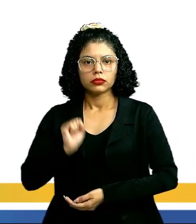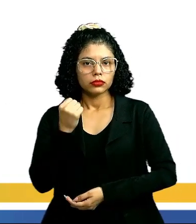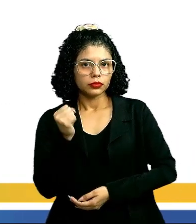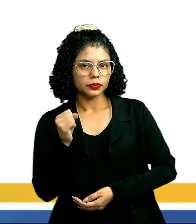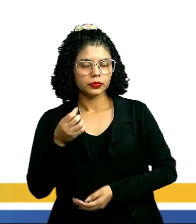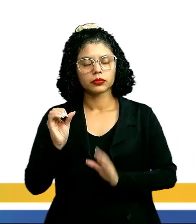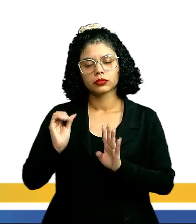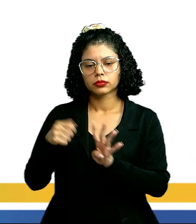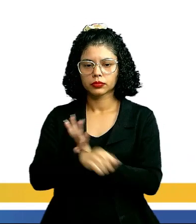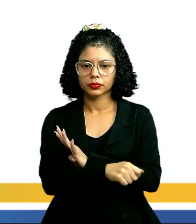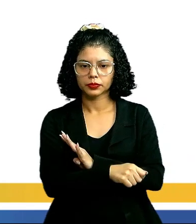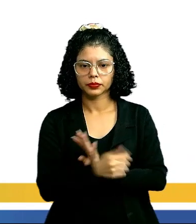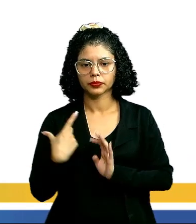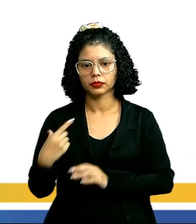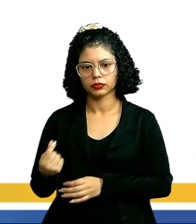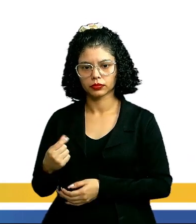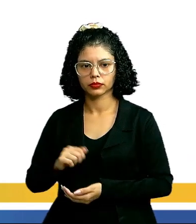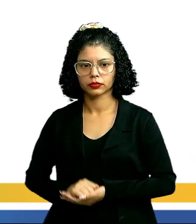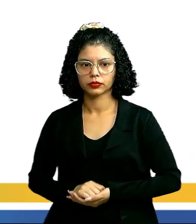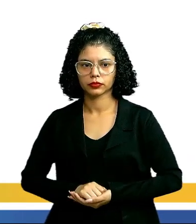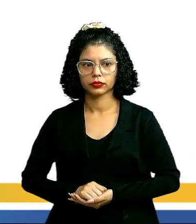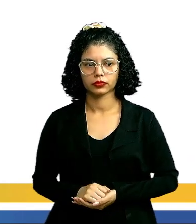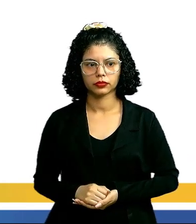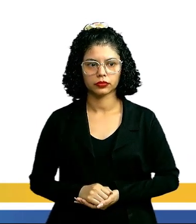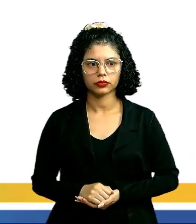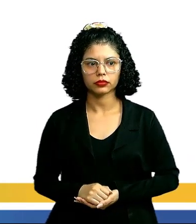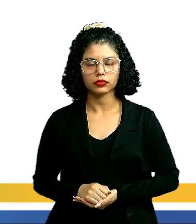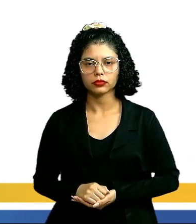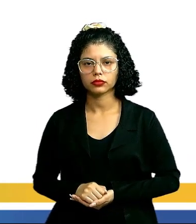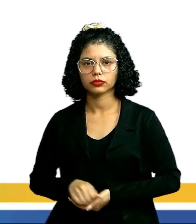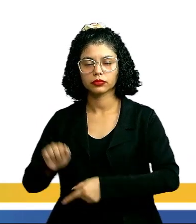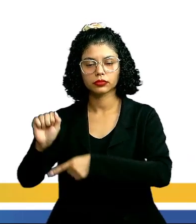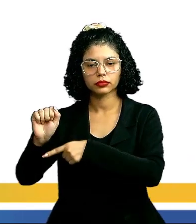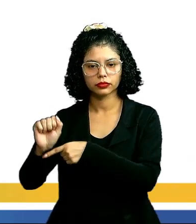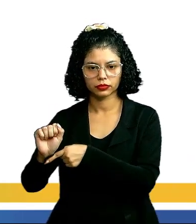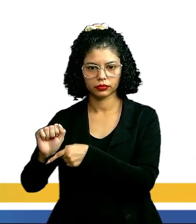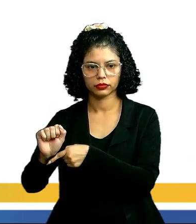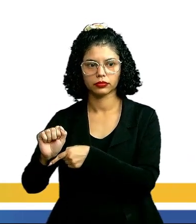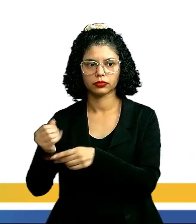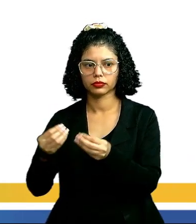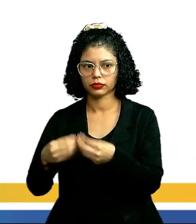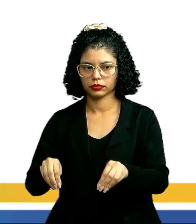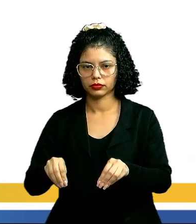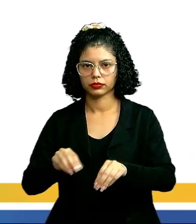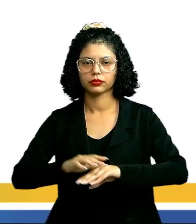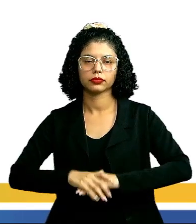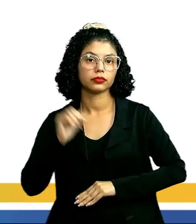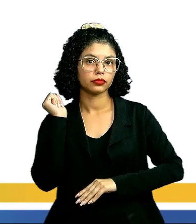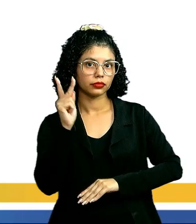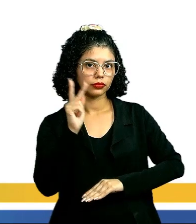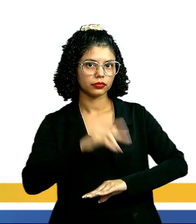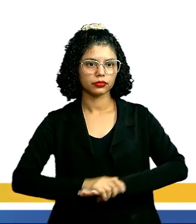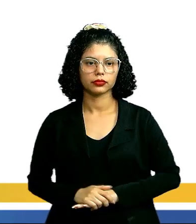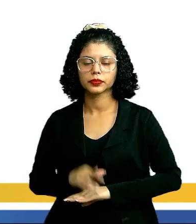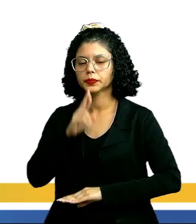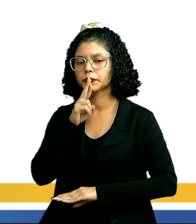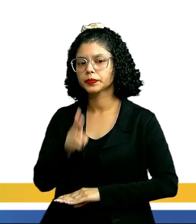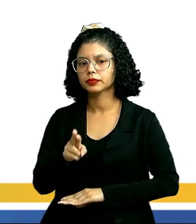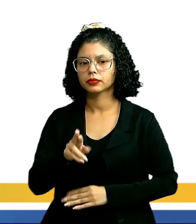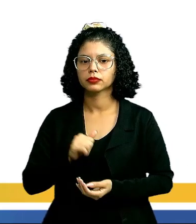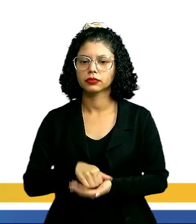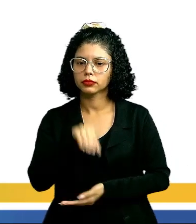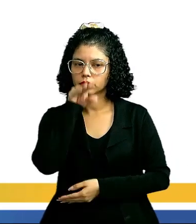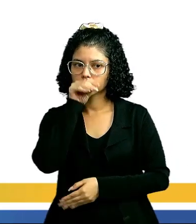meses, eles saem dessa bolsa da mãe deles. Mas o ornitorrinco, ele põe ovo, ok? Então a resposta